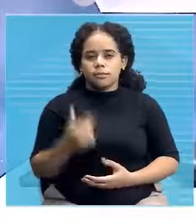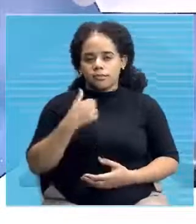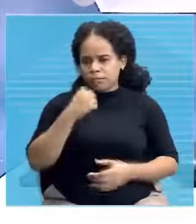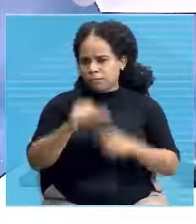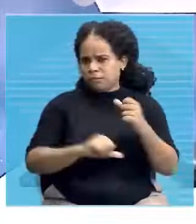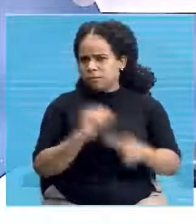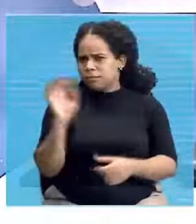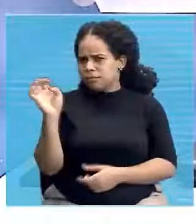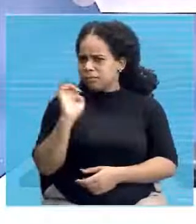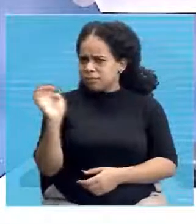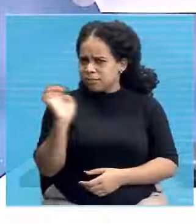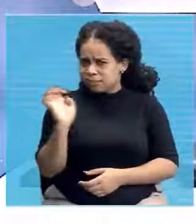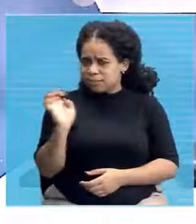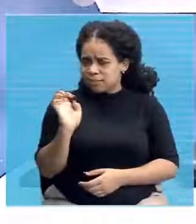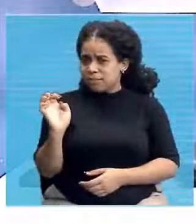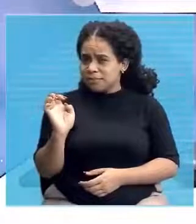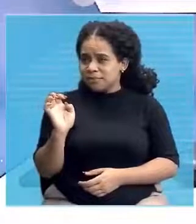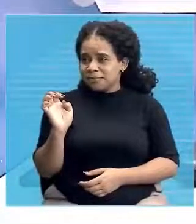Assisti a aula